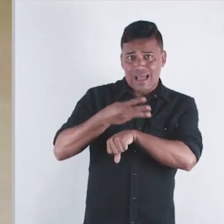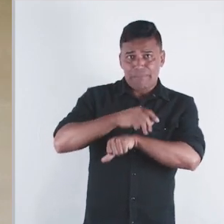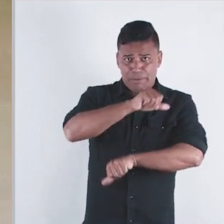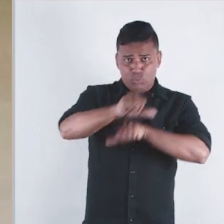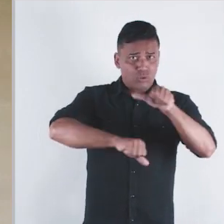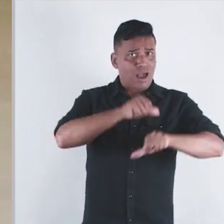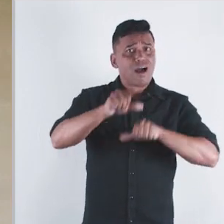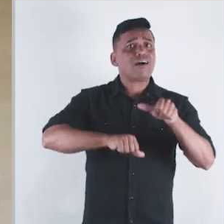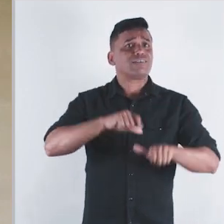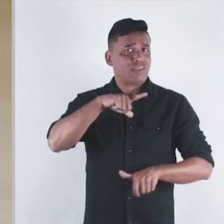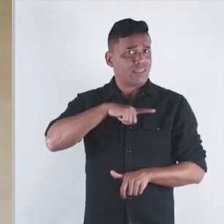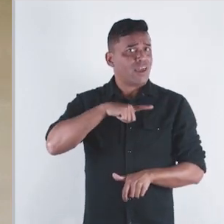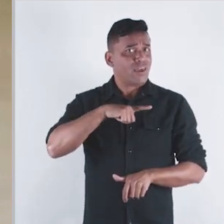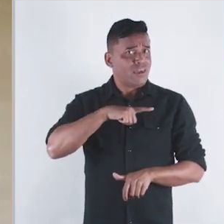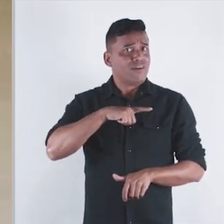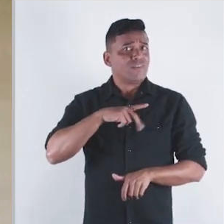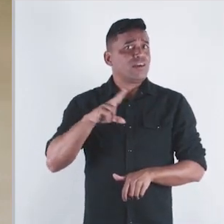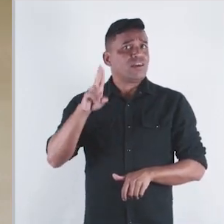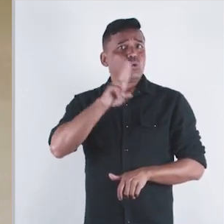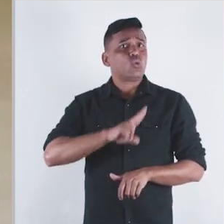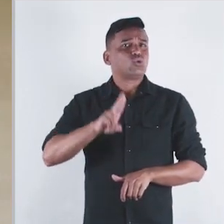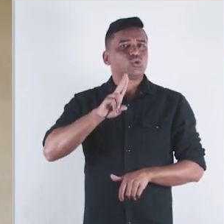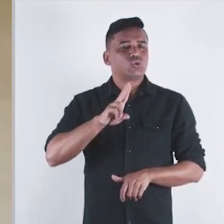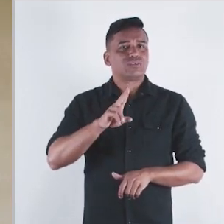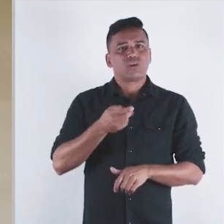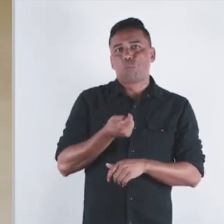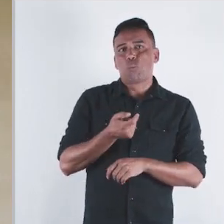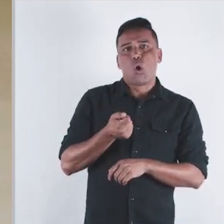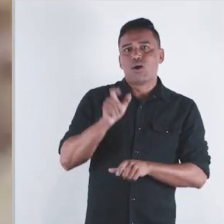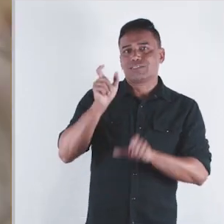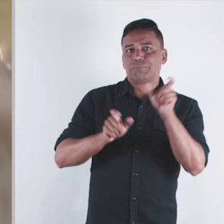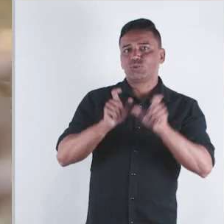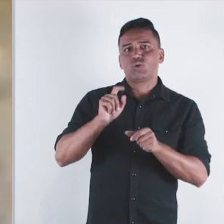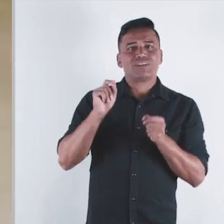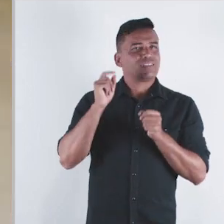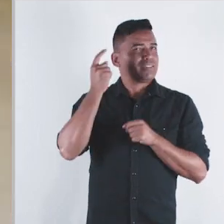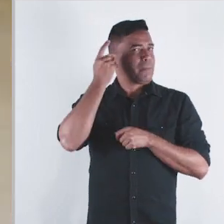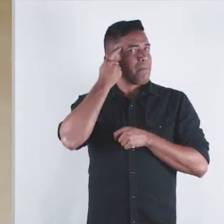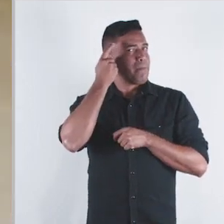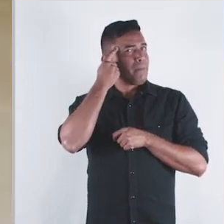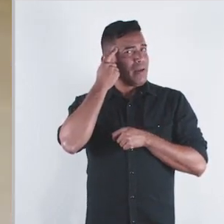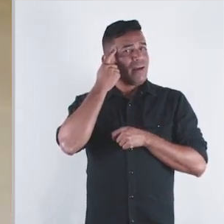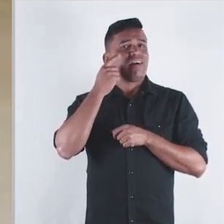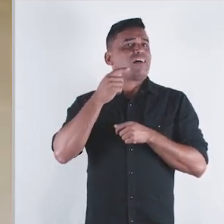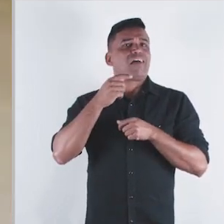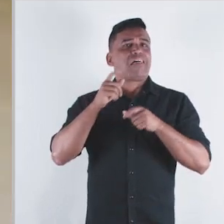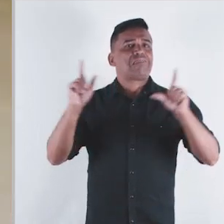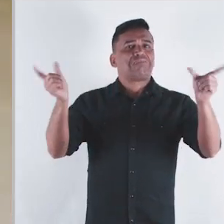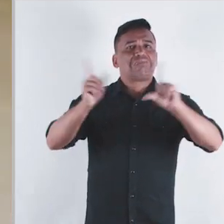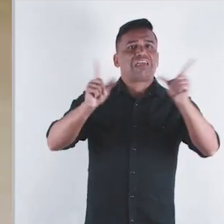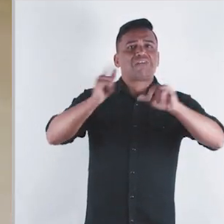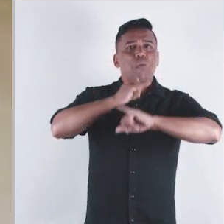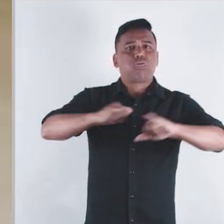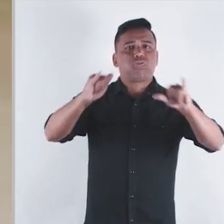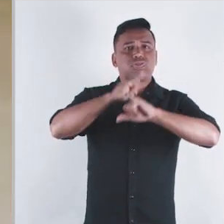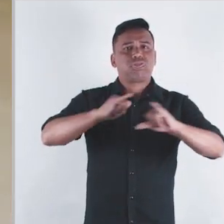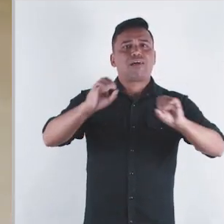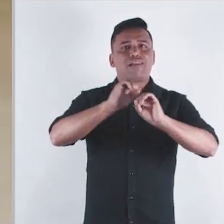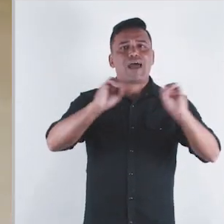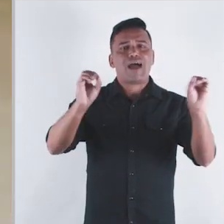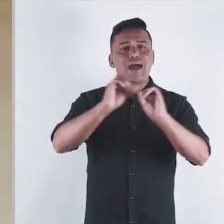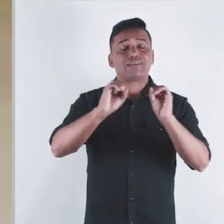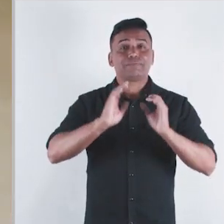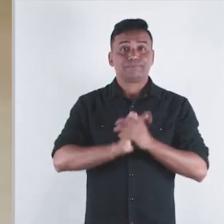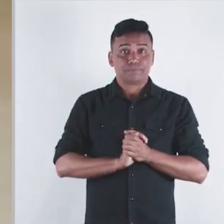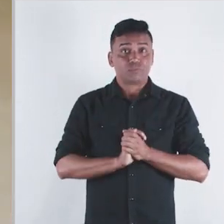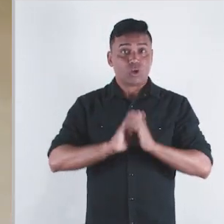mudança importante nos termos de uso, pouca gente falou disso, a gente ouviu na mídia e tudo mais. A gente vê, por exemplo, que na